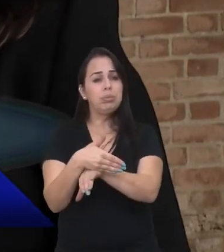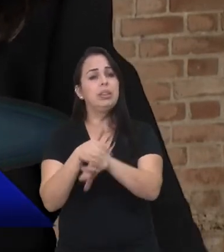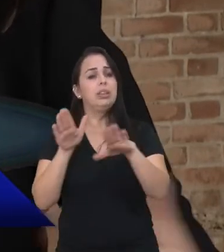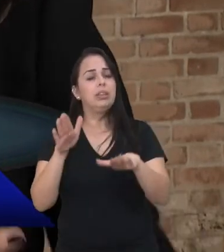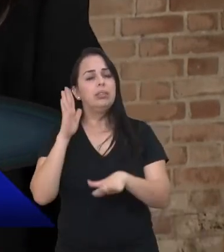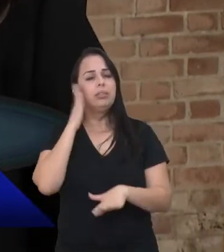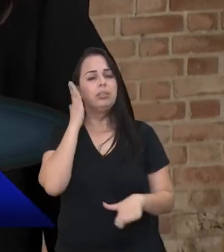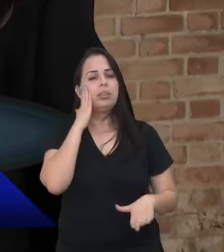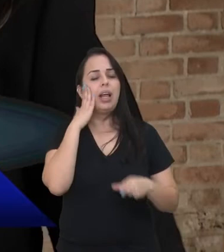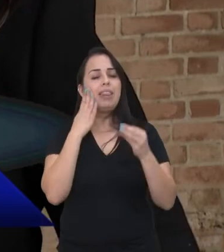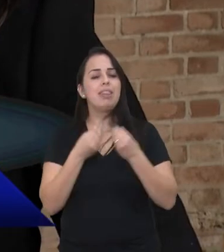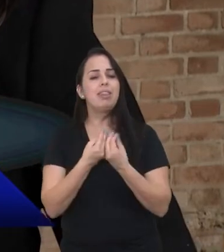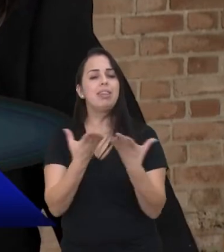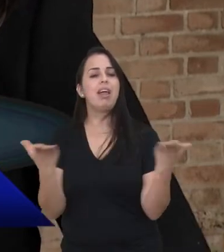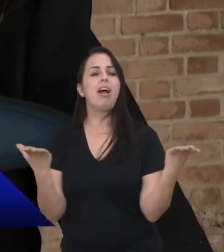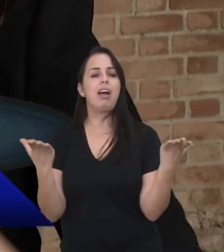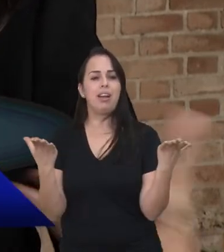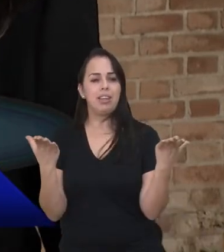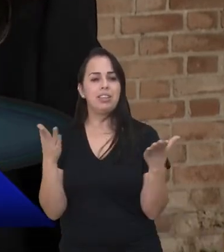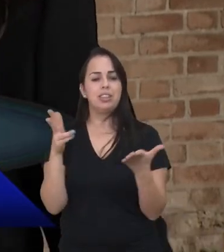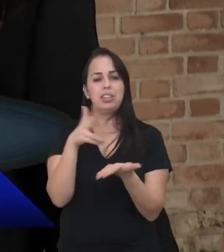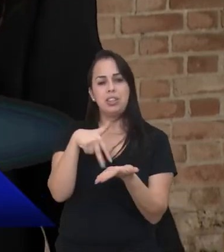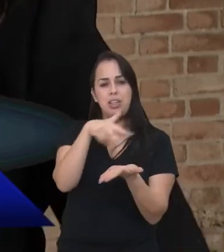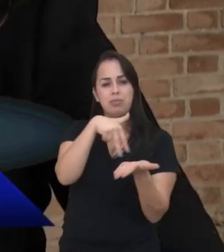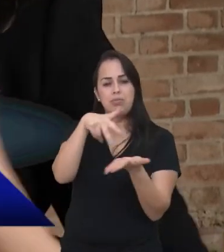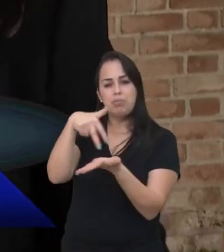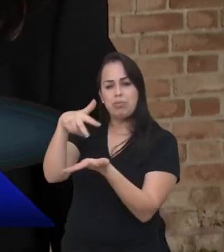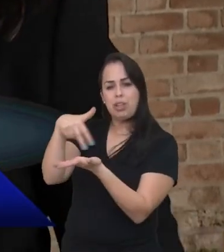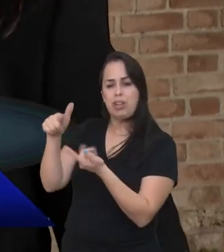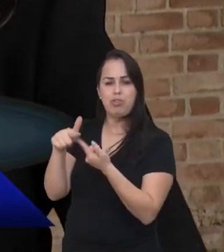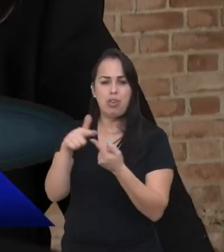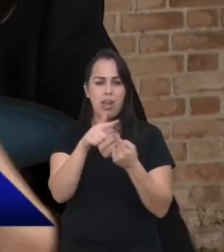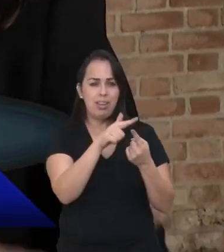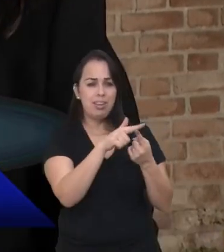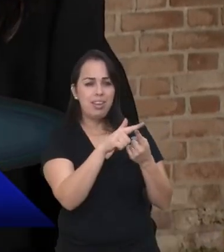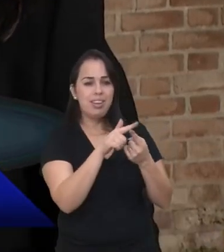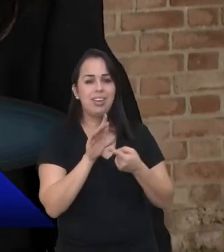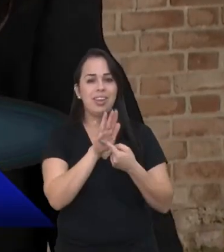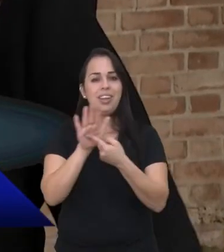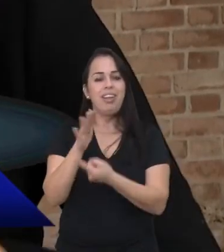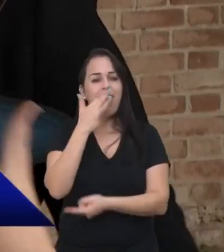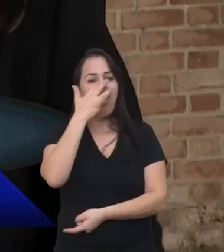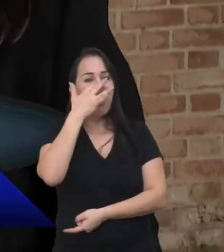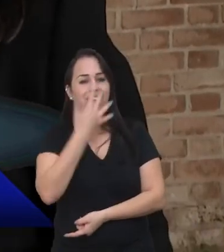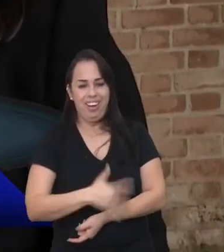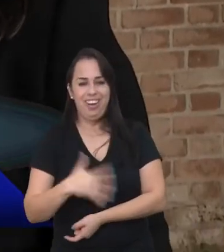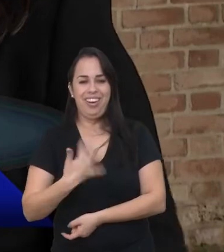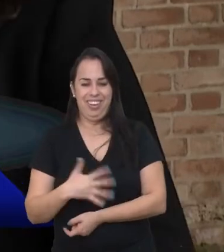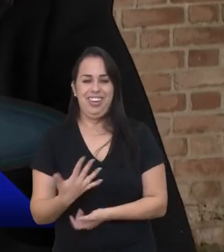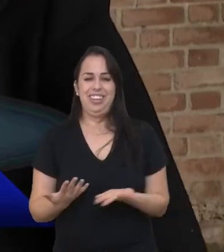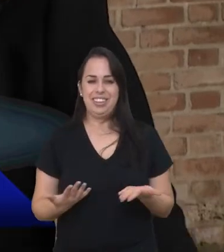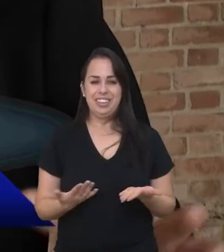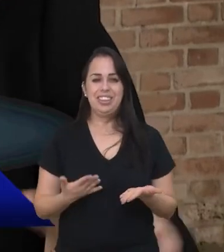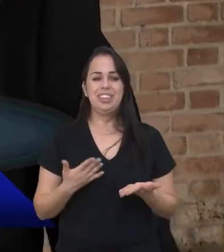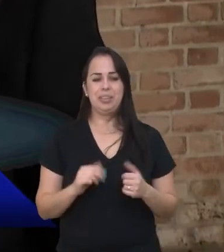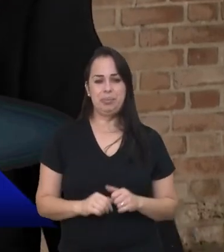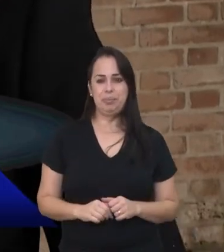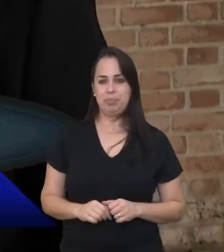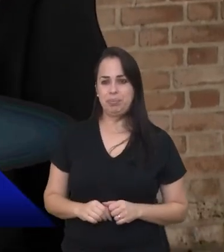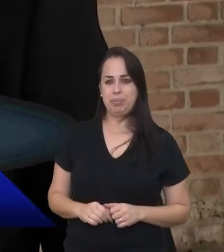têm tanto acesso com o pé então a gente poder disponibilizar diversos tipos de danças em diversos segmentos encantar todo público